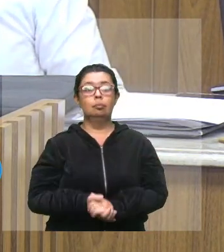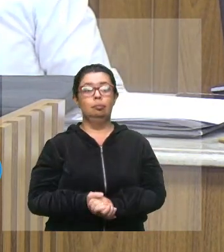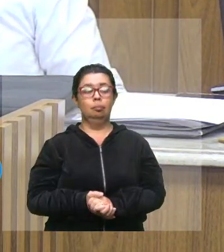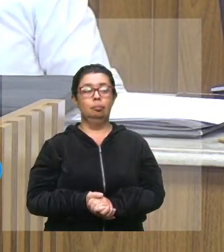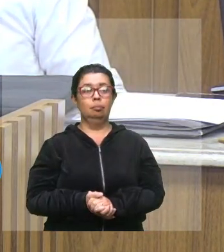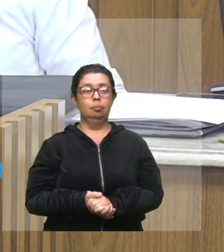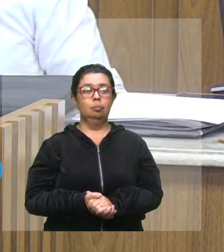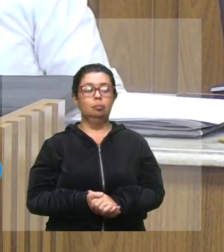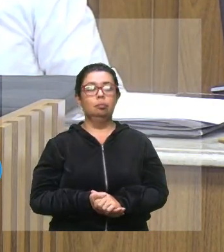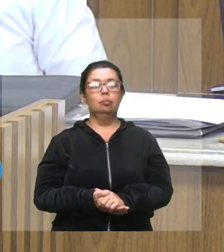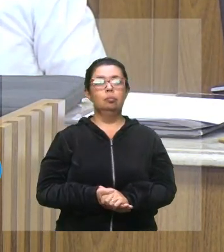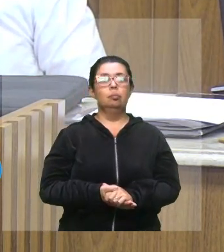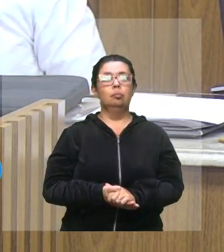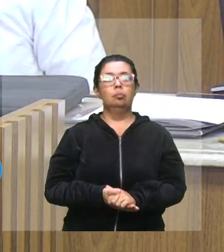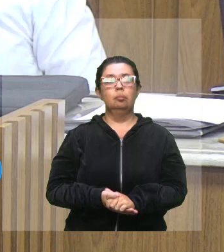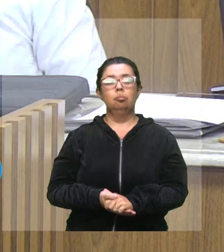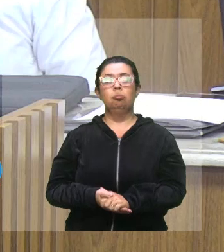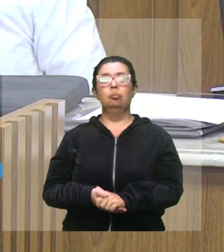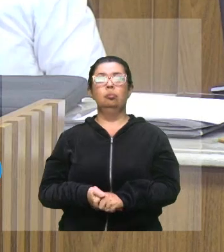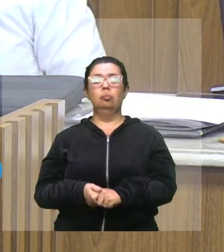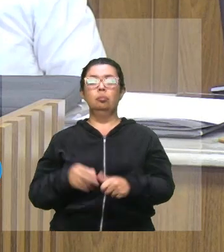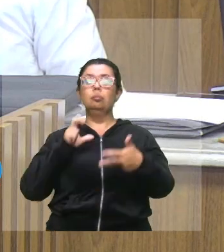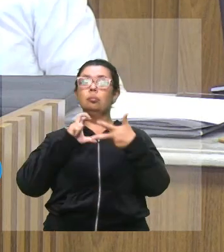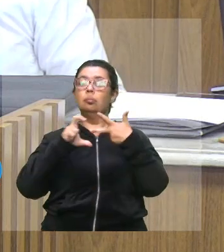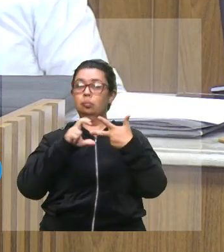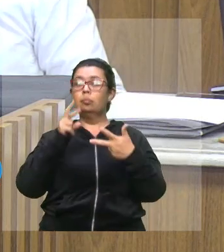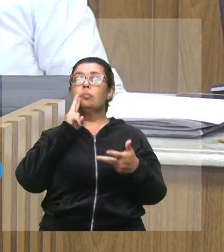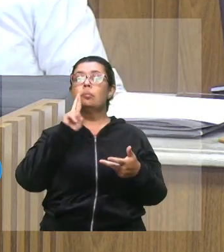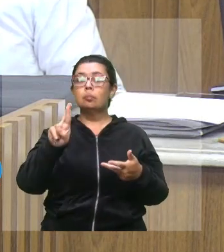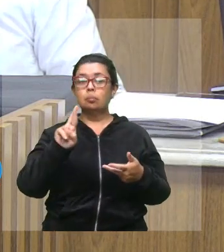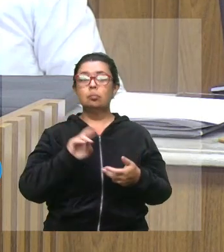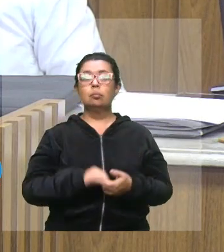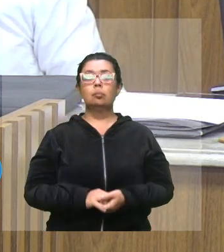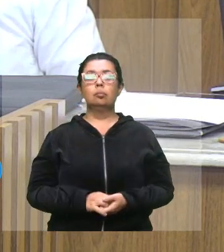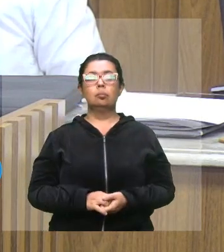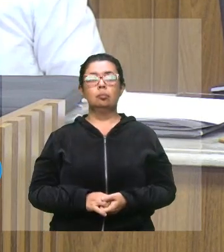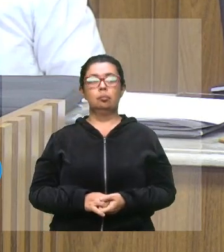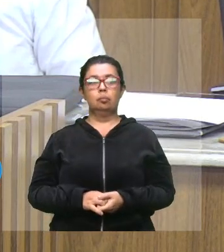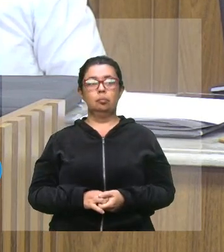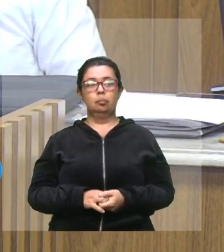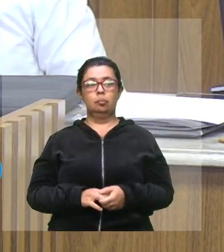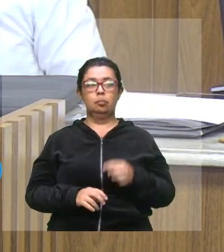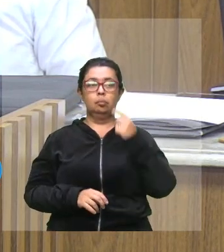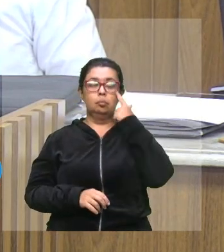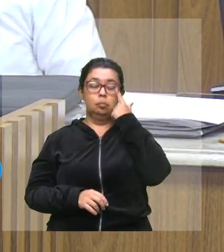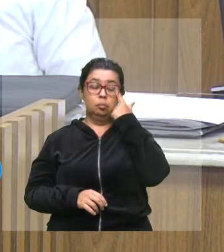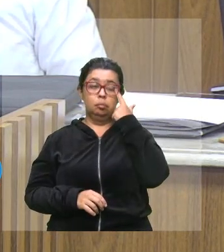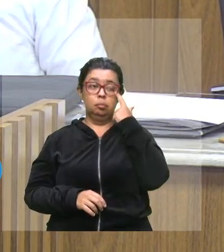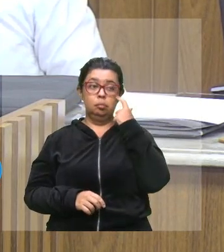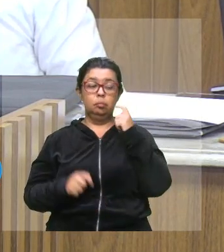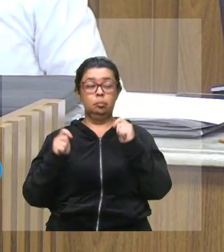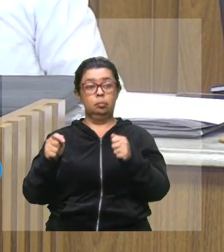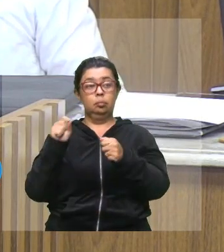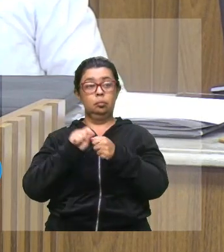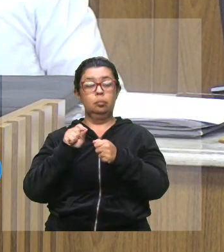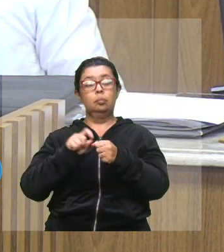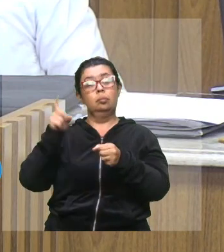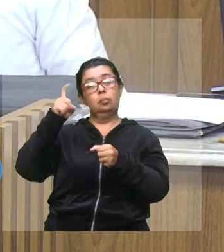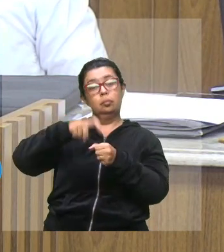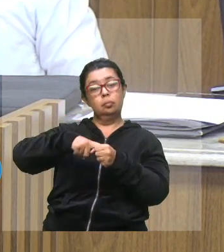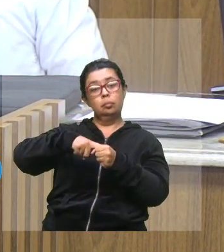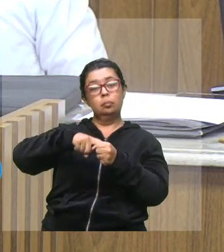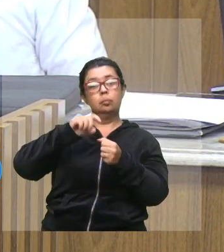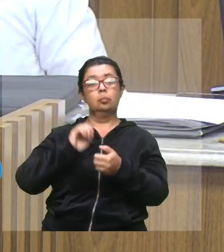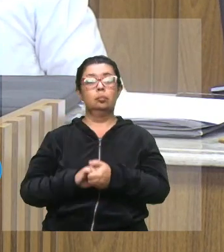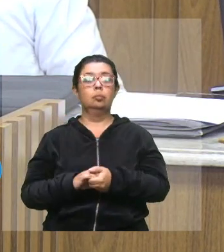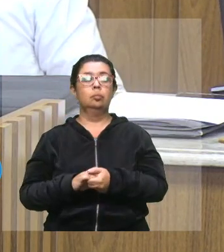O Poder Executivo respondeu esse requerimento dizendo que a municipalidade pode realizar parcerias e implantação